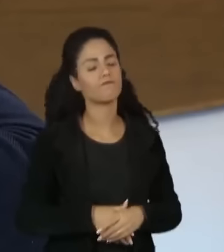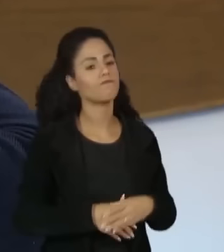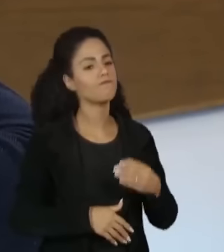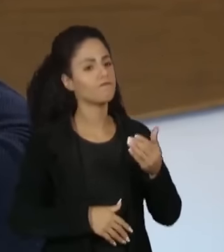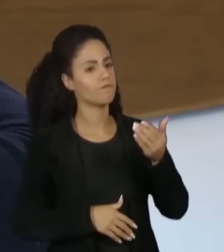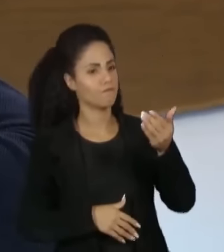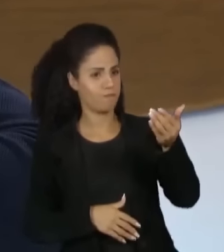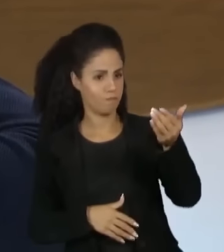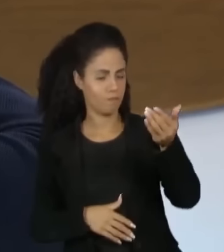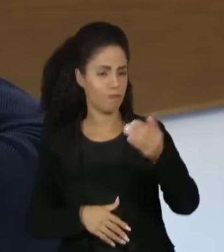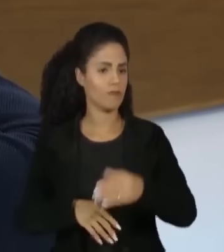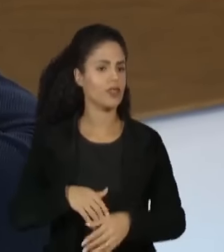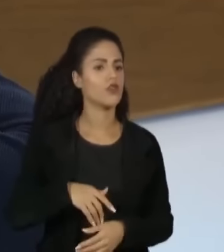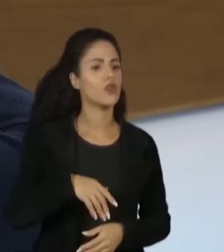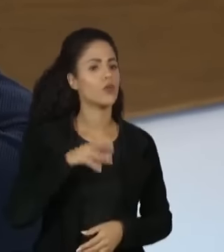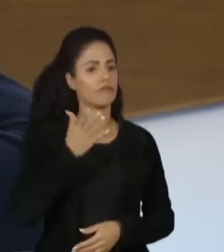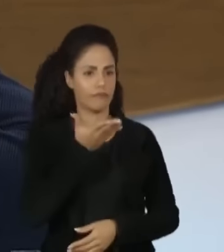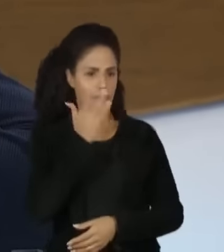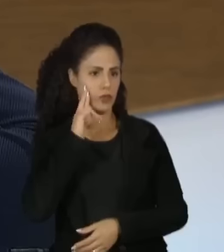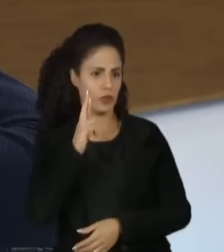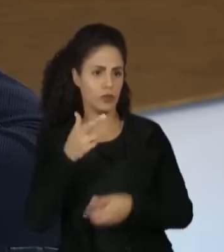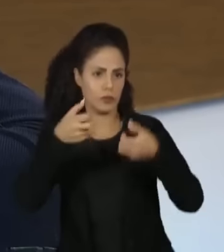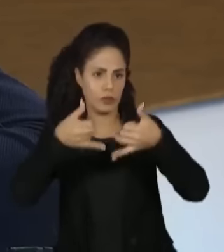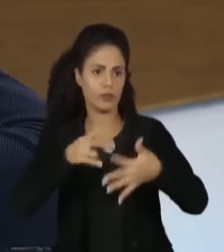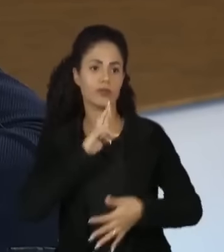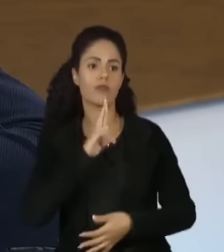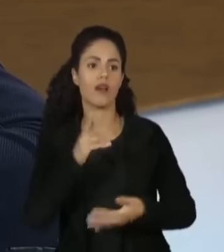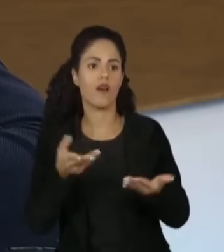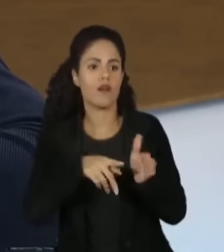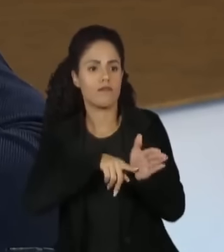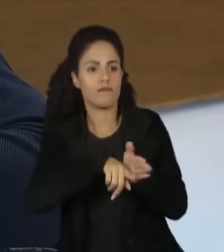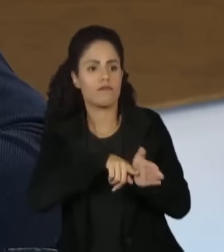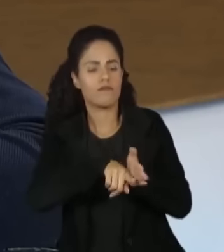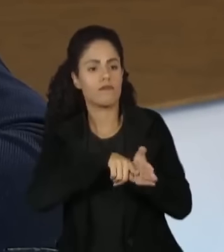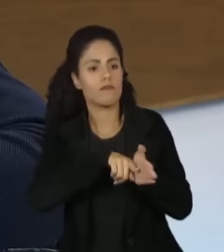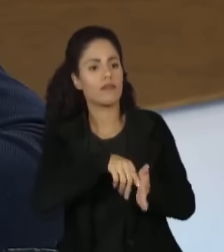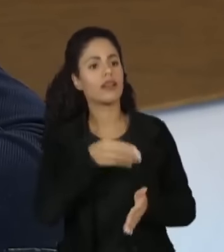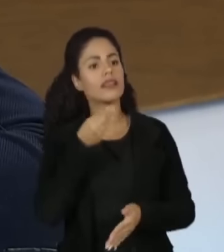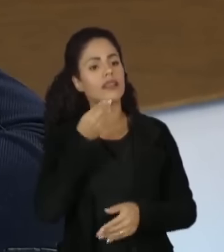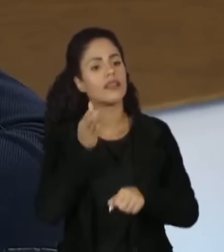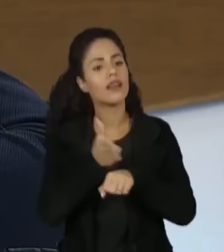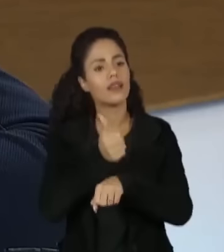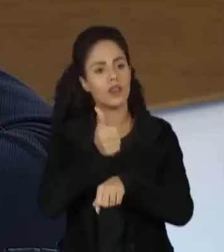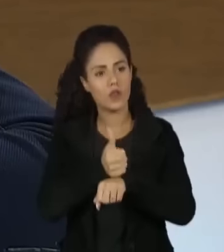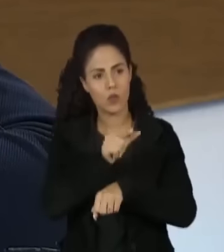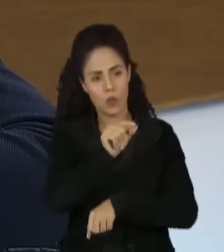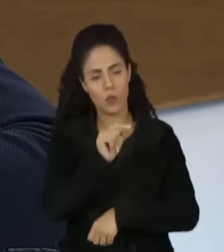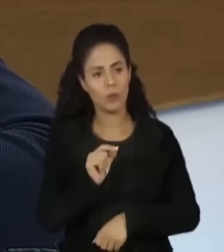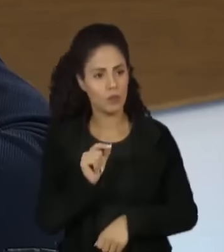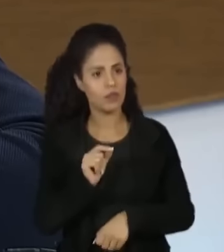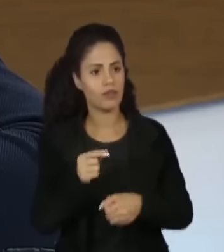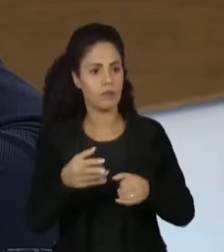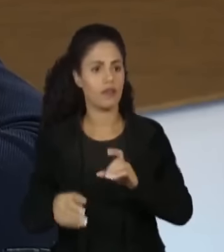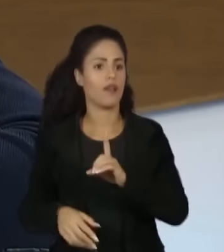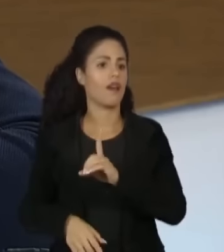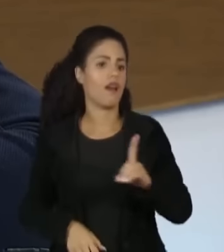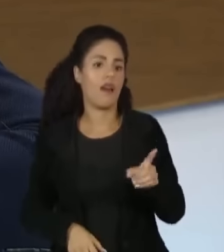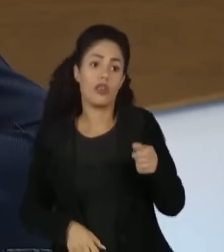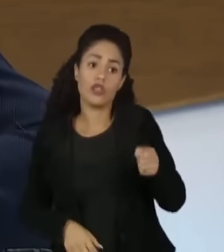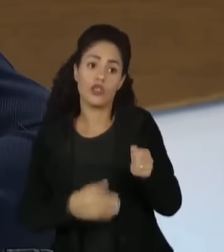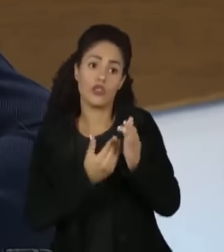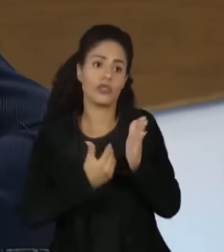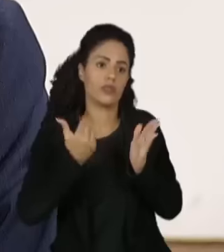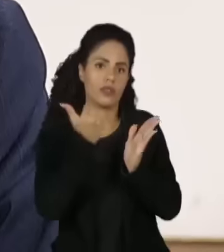quando o senhor deu essa resposta agora, inclusive o senhor disse que o inquérito foi usado para enfrentar essa tentativa, né, da extrema-direita. Foi usado